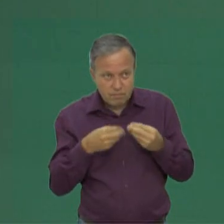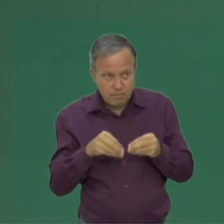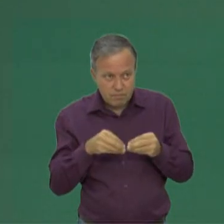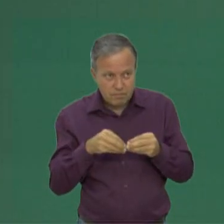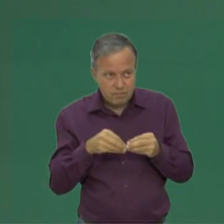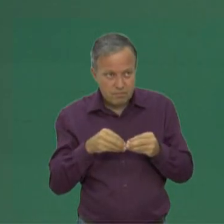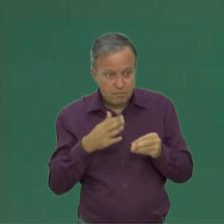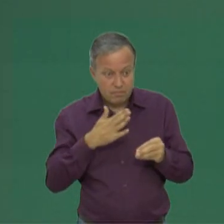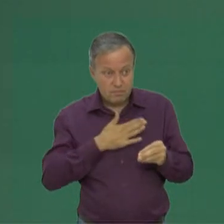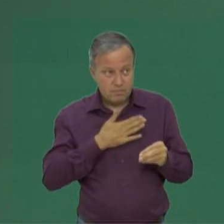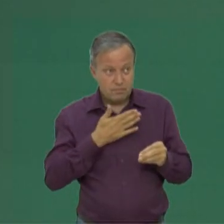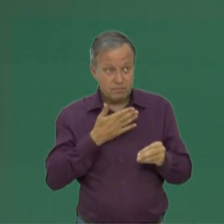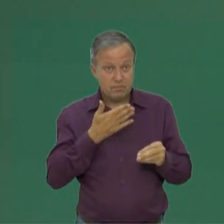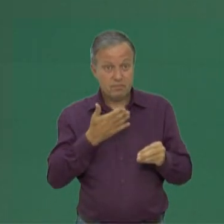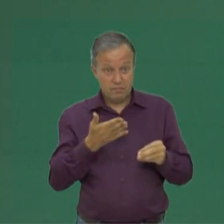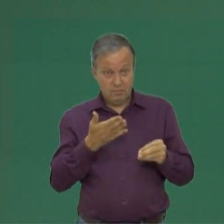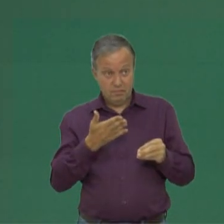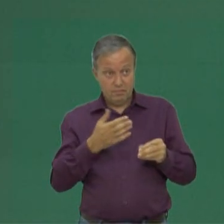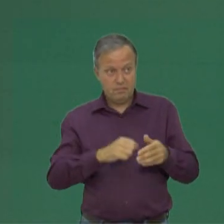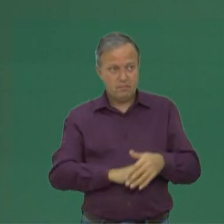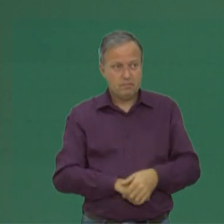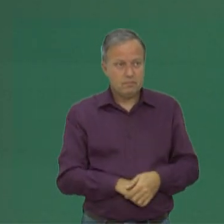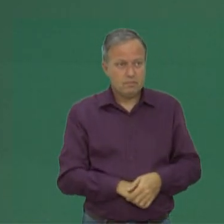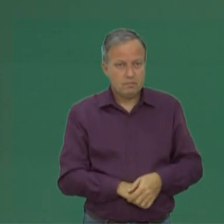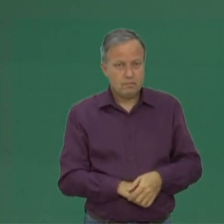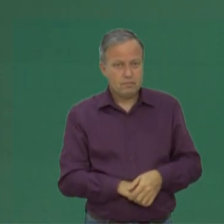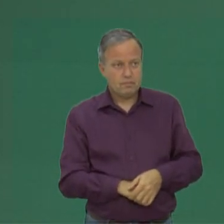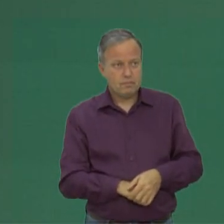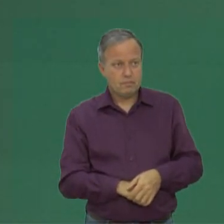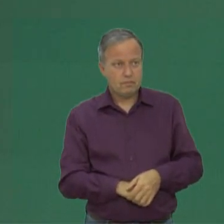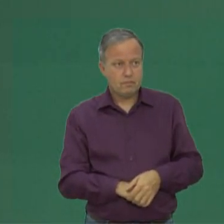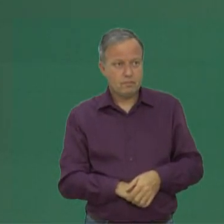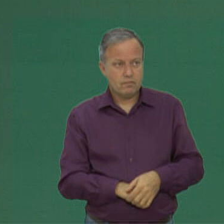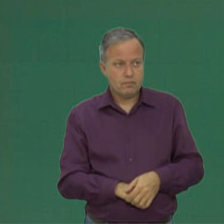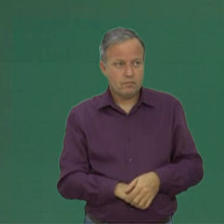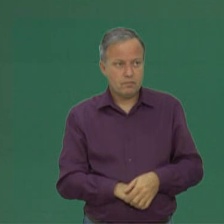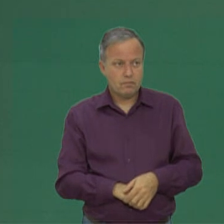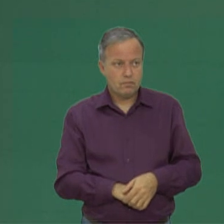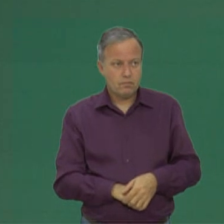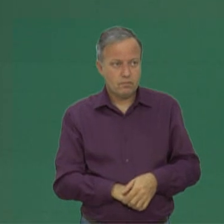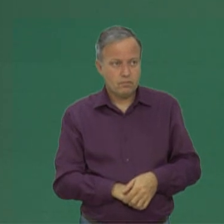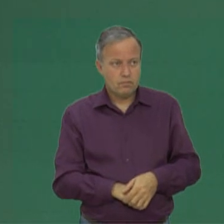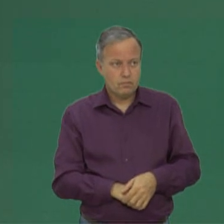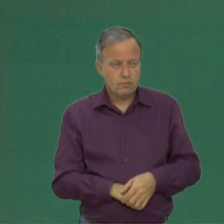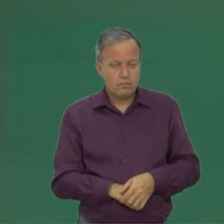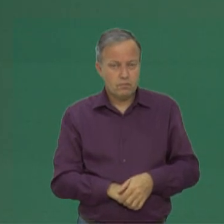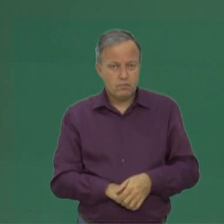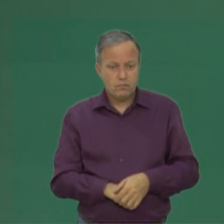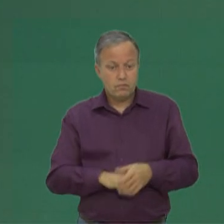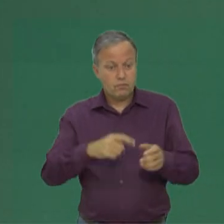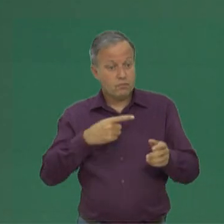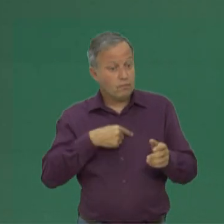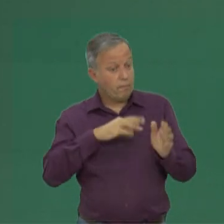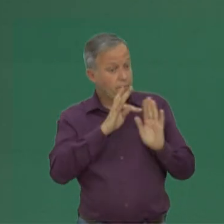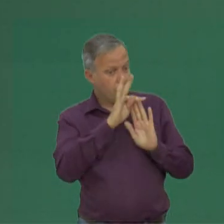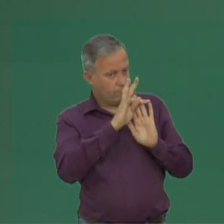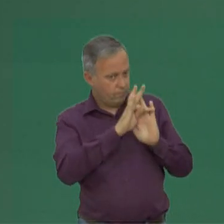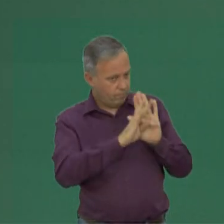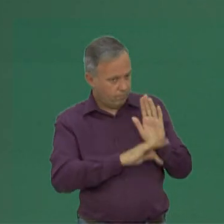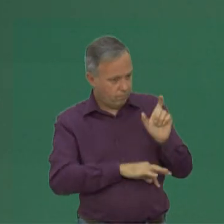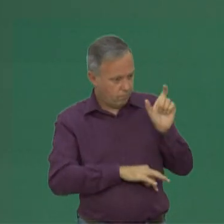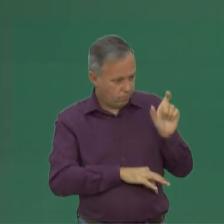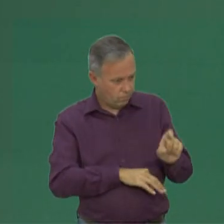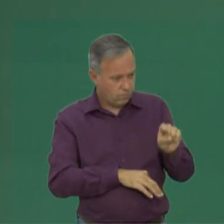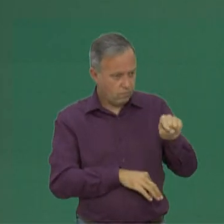nossa surpresa de leitor, ok? Então, esse texto está, né, Memória del